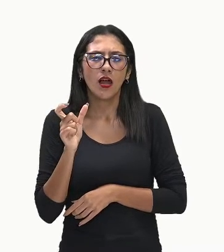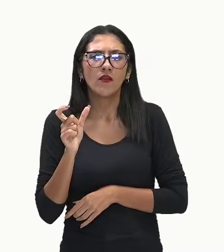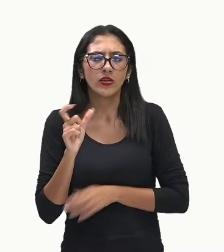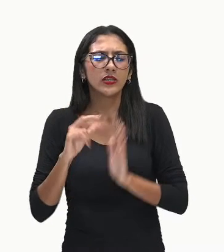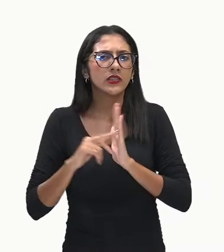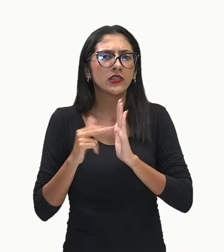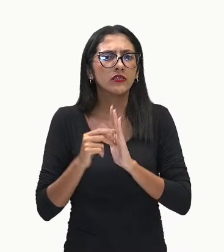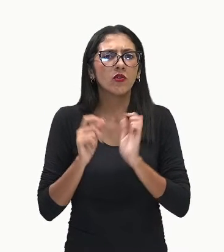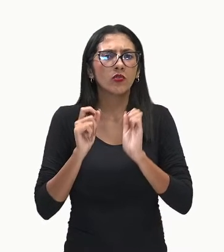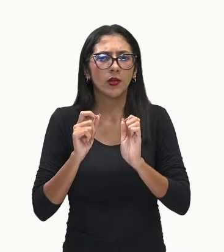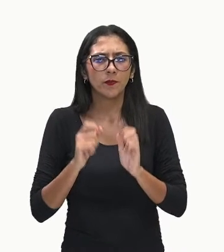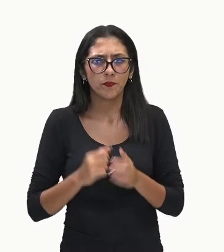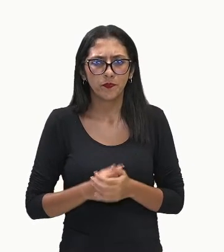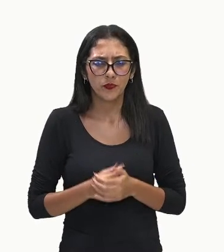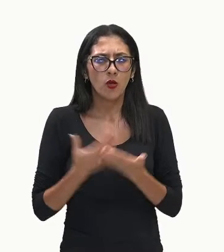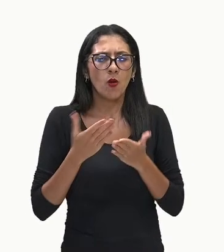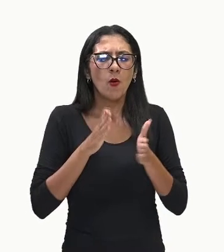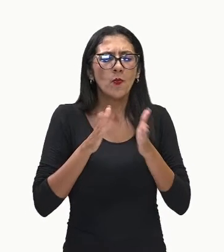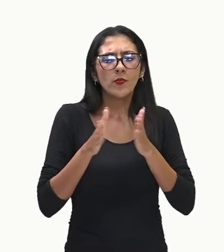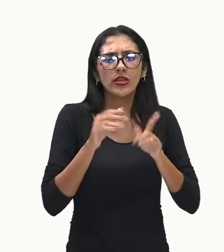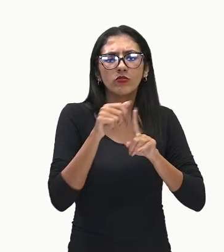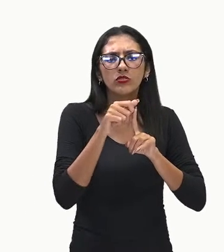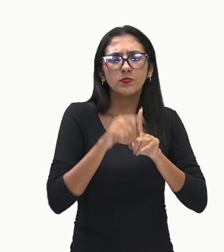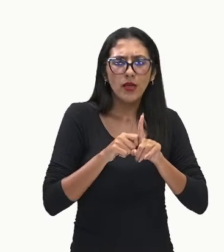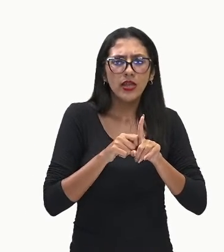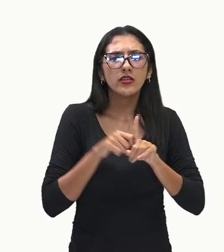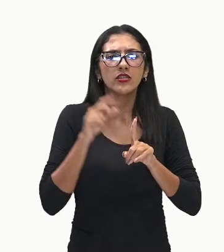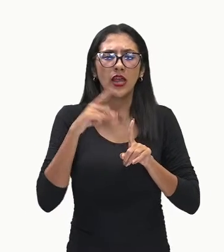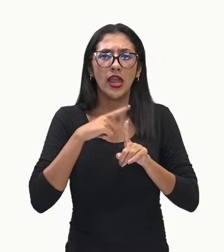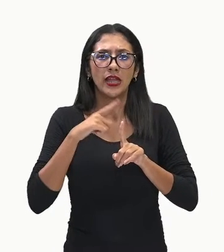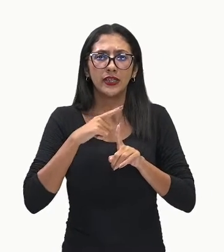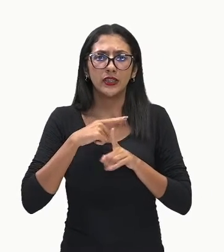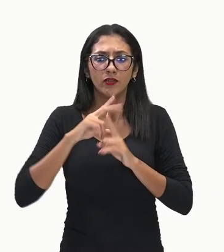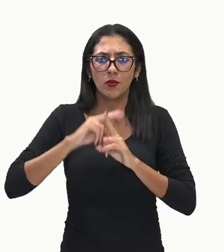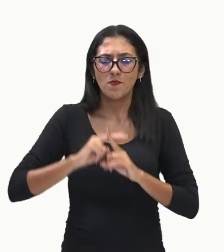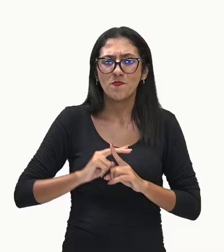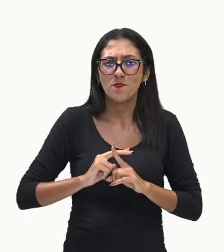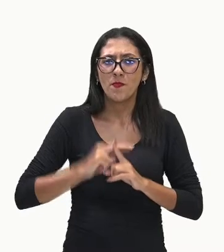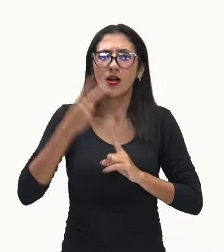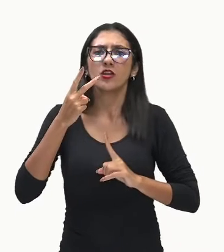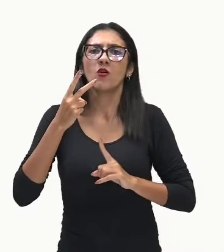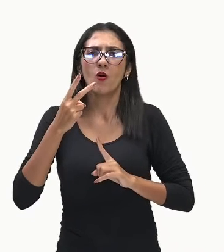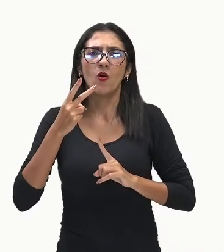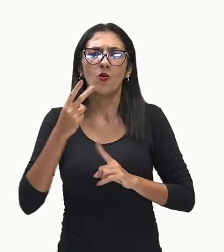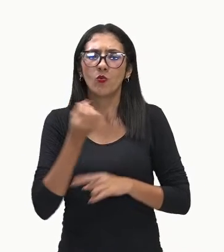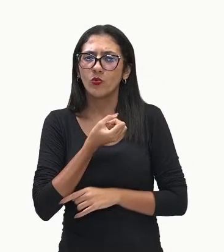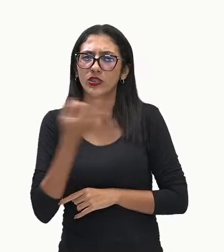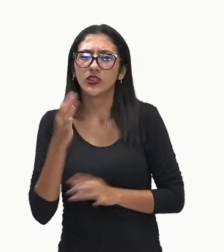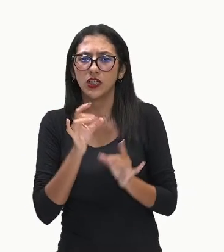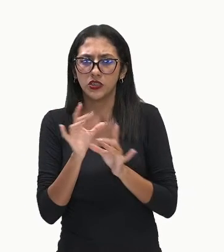respectivamente, a maior e a menor venda absolutas em 2011 foram.